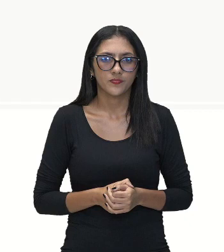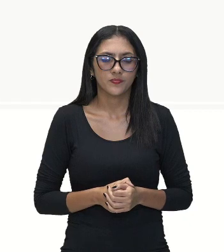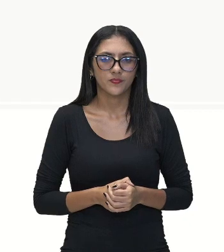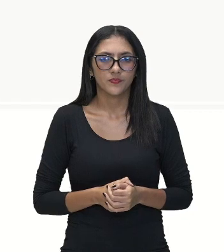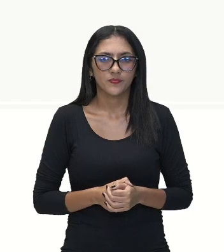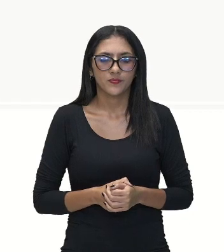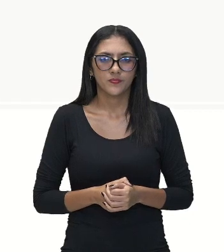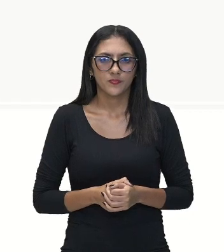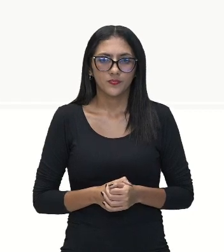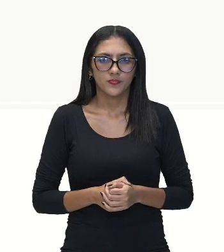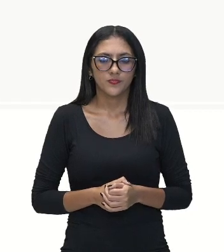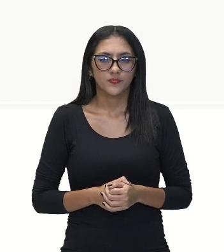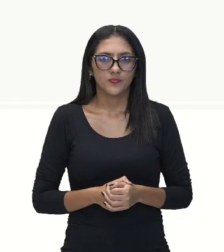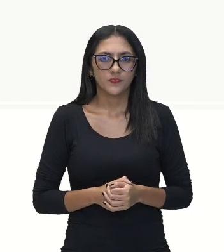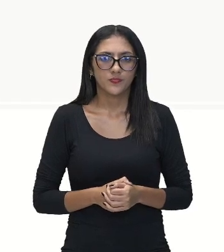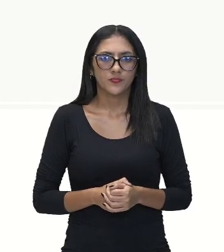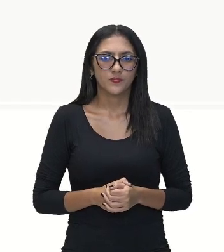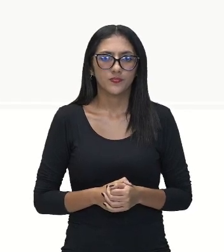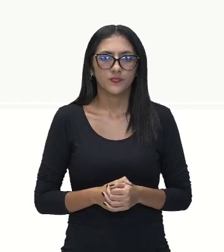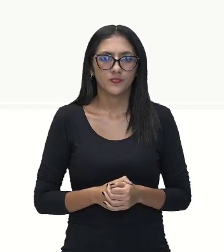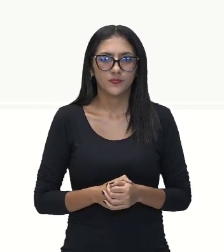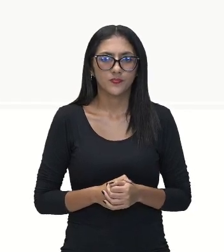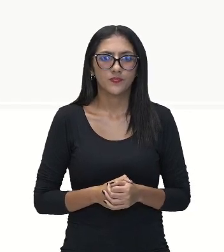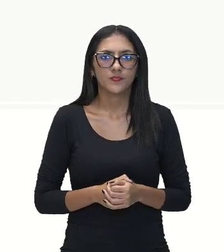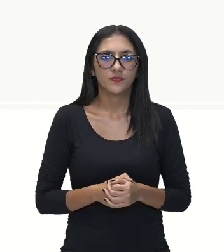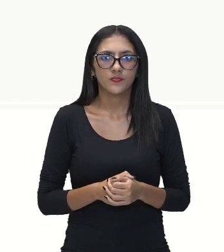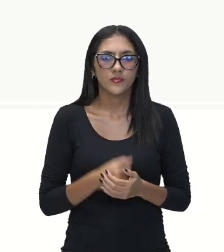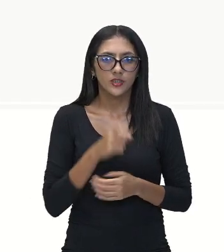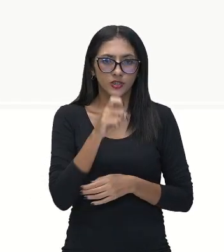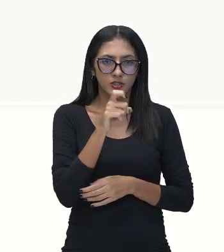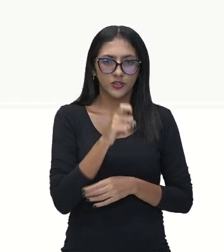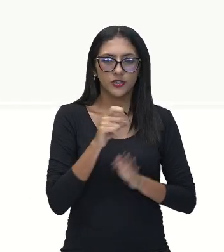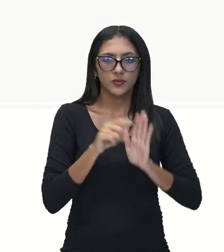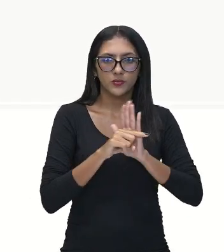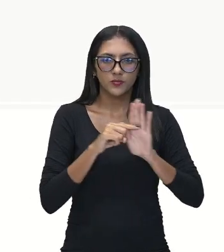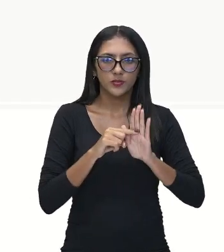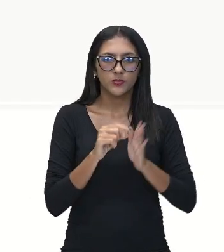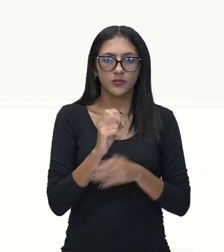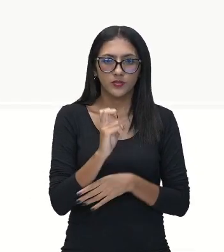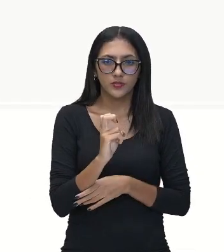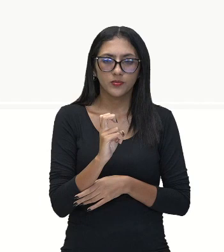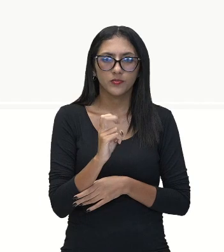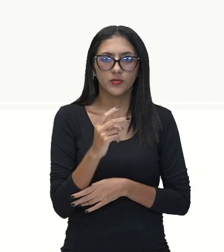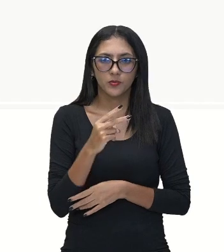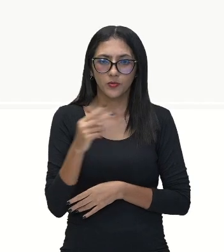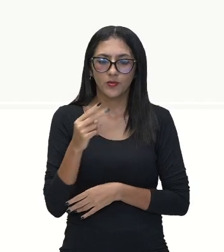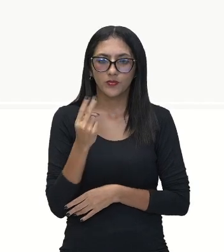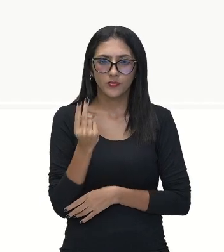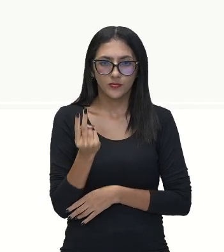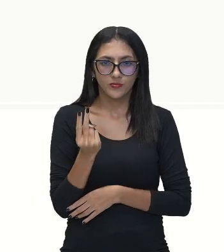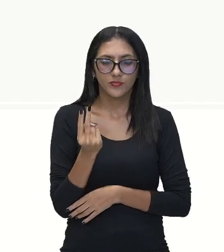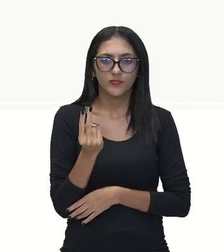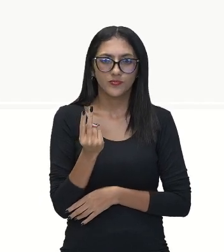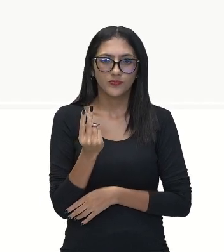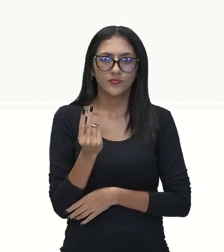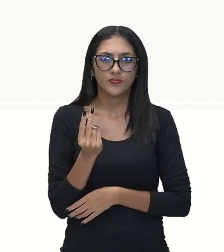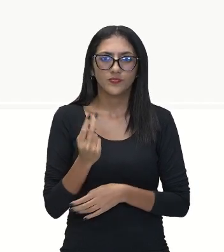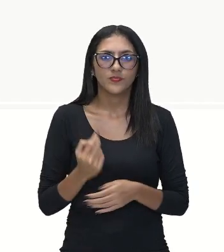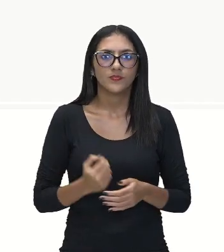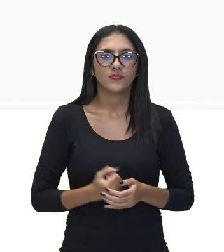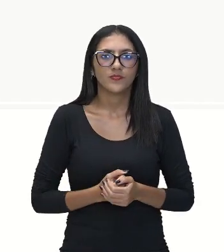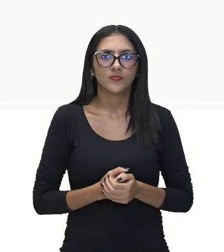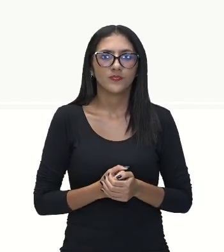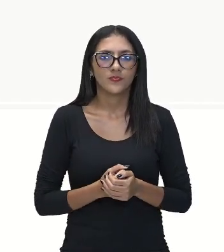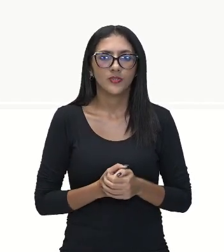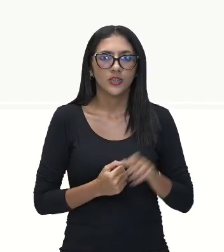ficar vamos lá ficamos aqui com x- 5 2 ó fazendo esse caro ficamos então